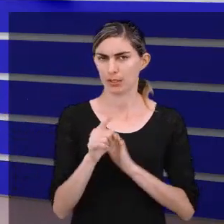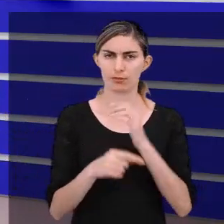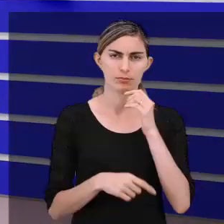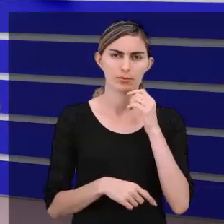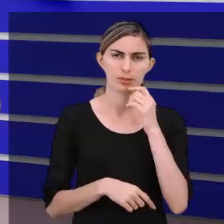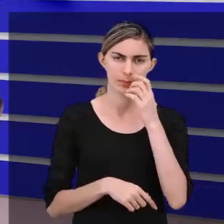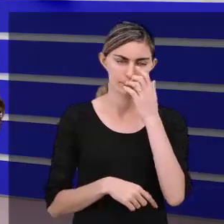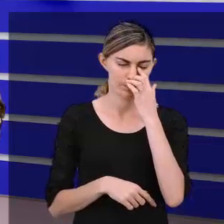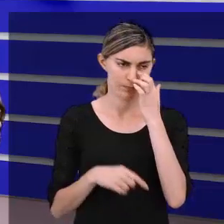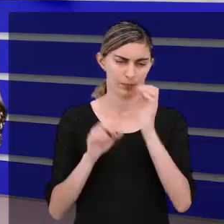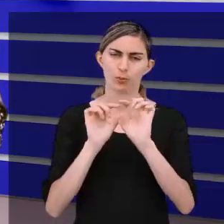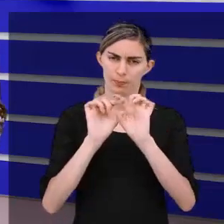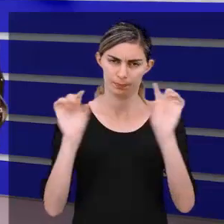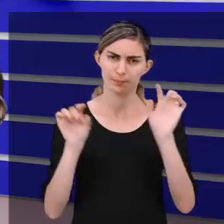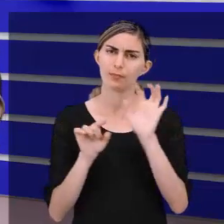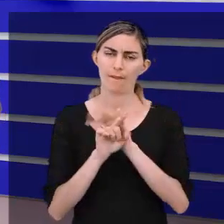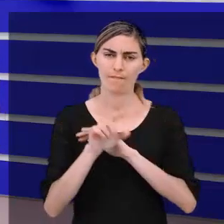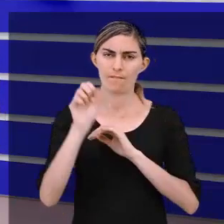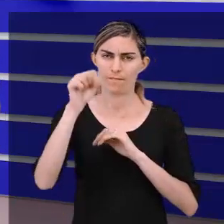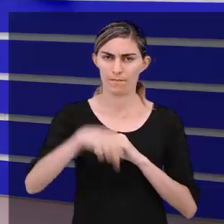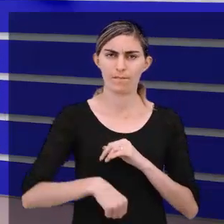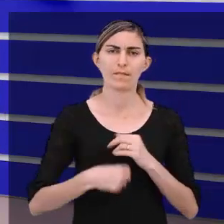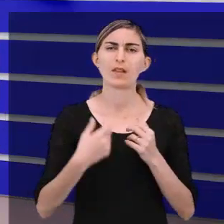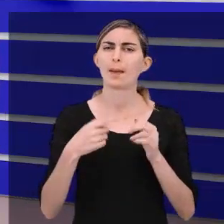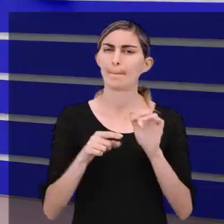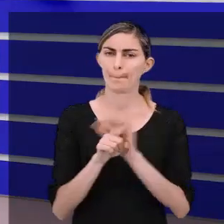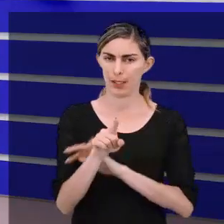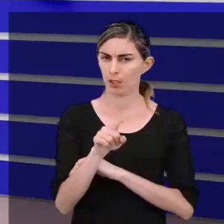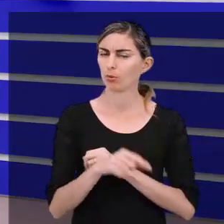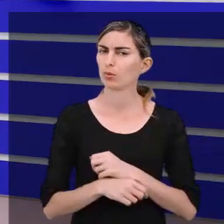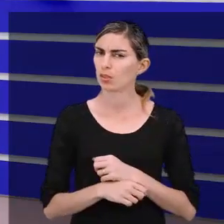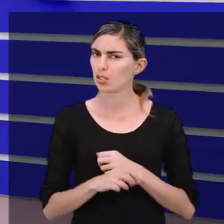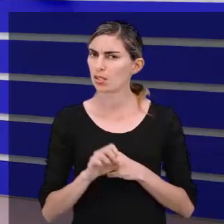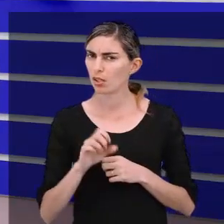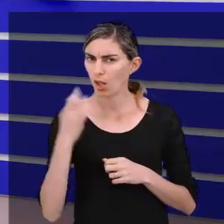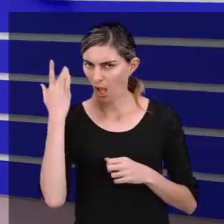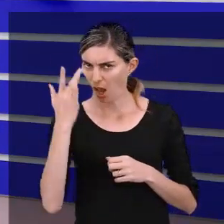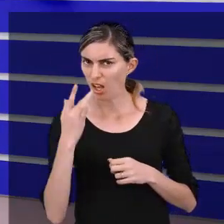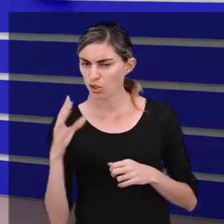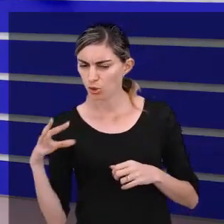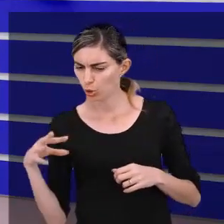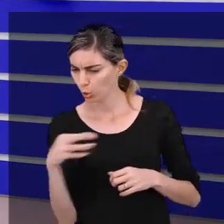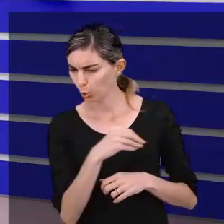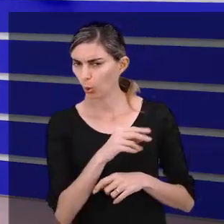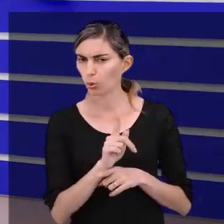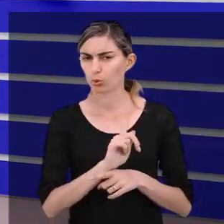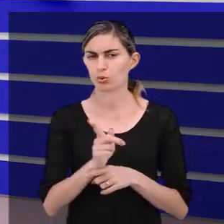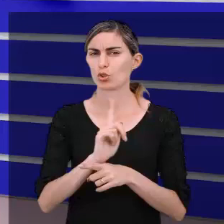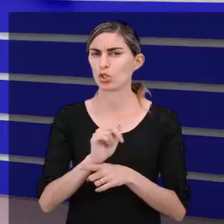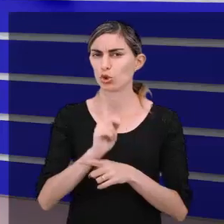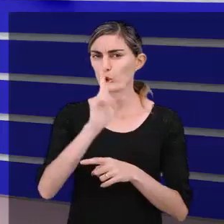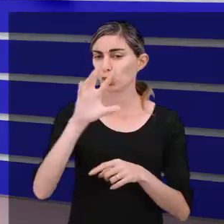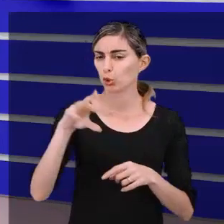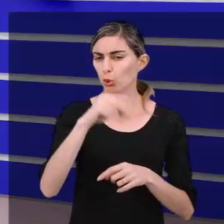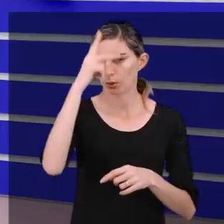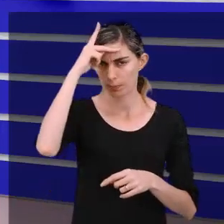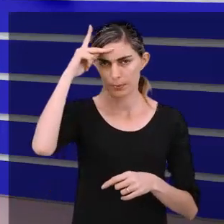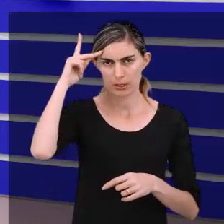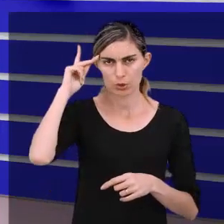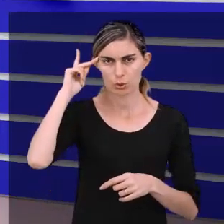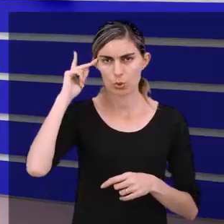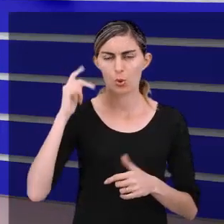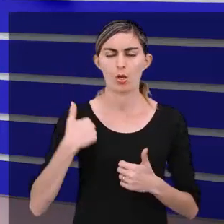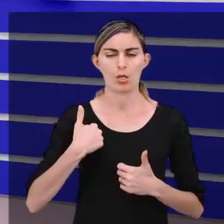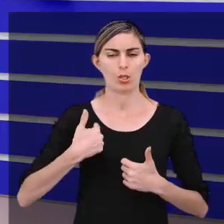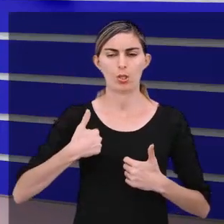Eu coloquei como uma afirmação, mas essa é uma pergunta. Será que todo gestor, toda pessoa que ocupa